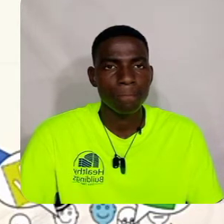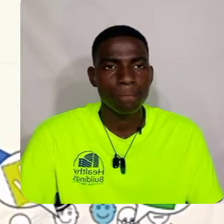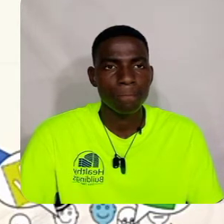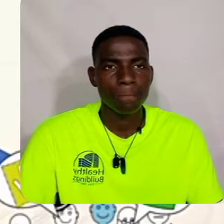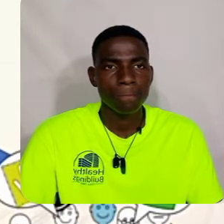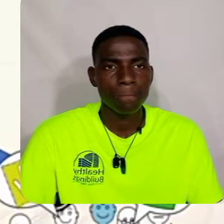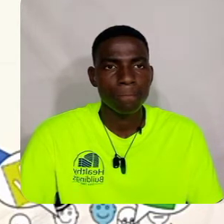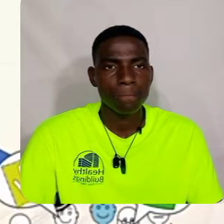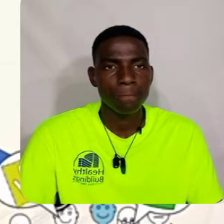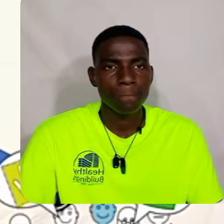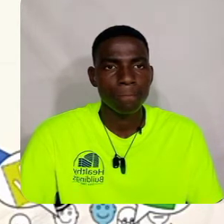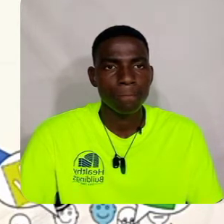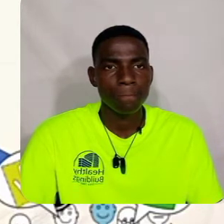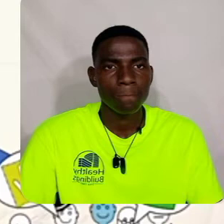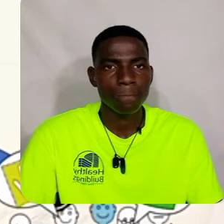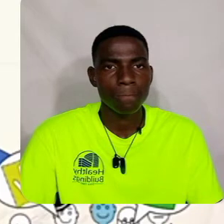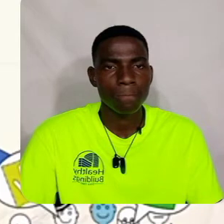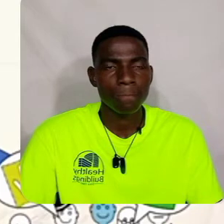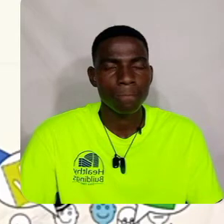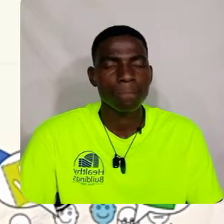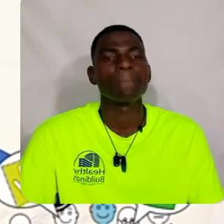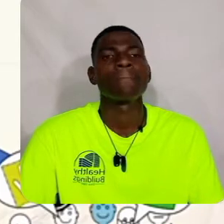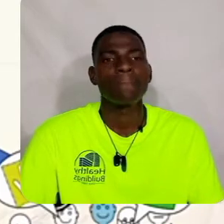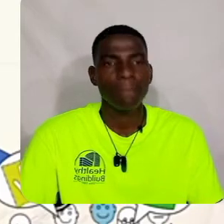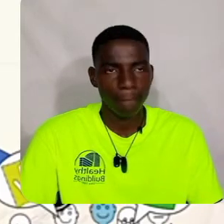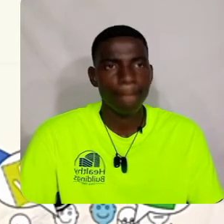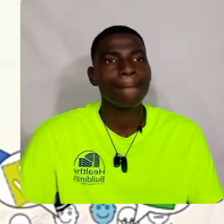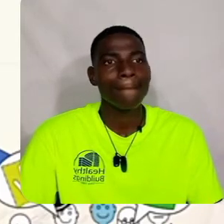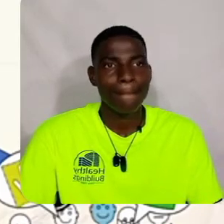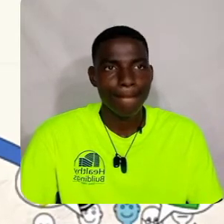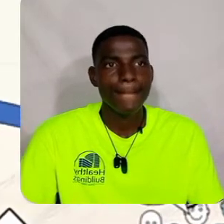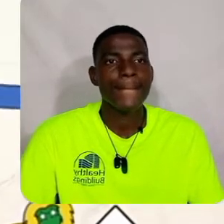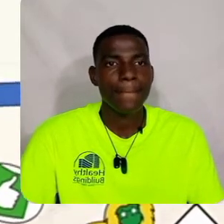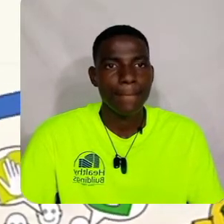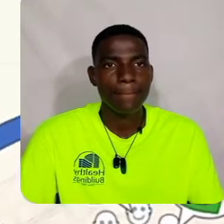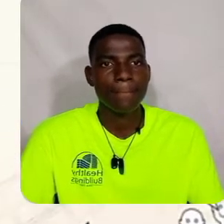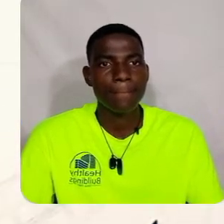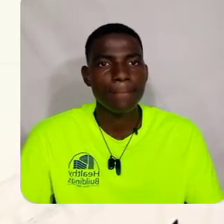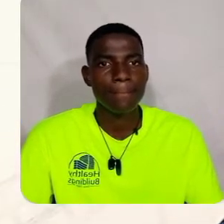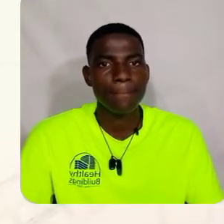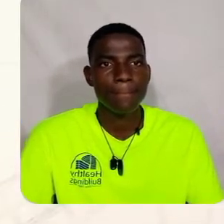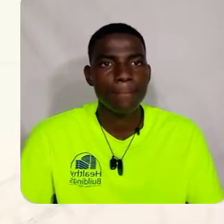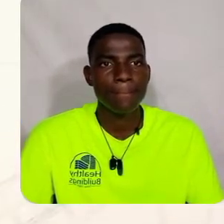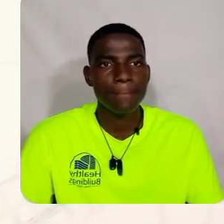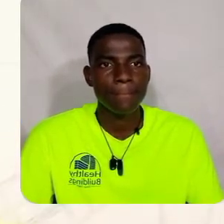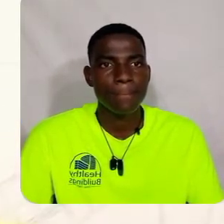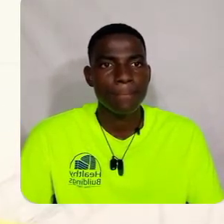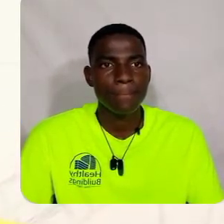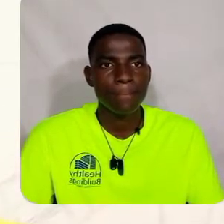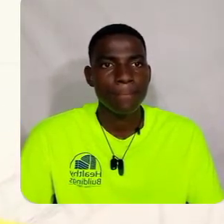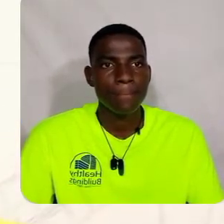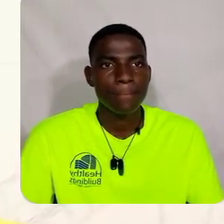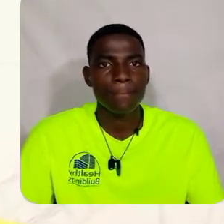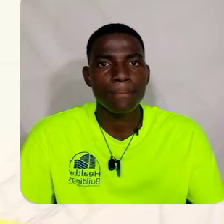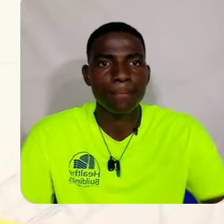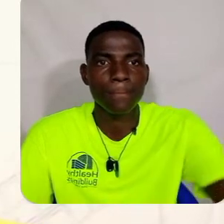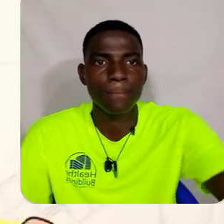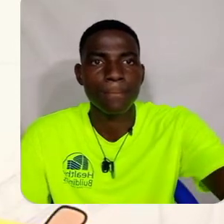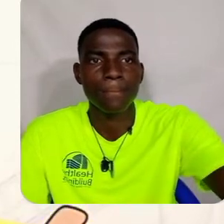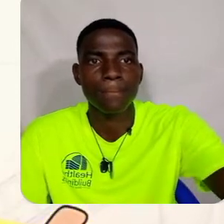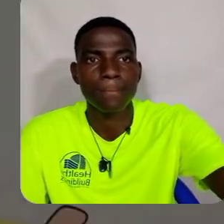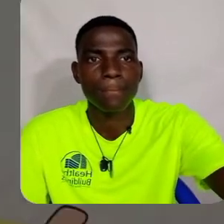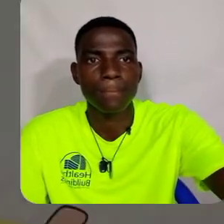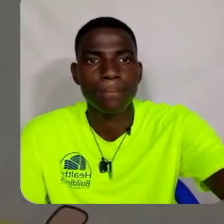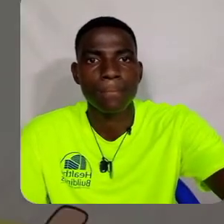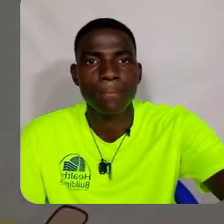poder para esse governo governar. Isso que é uma democracia, basicamente. Esse poder, ele é dividido em três partes aqui no Brasil, que